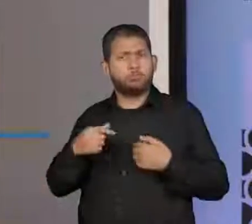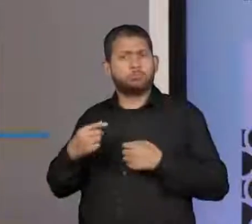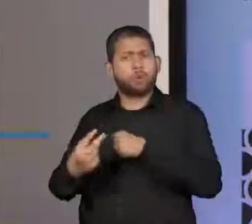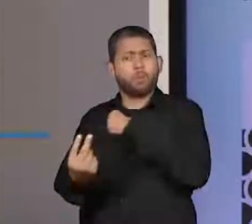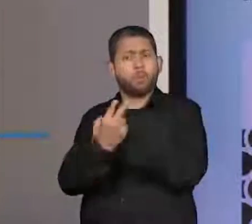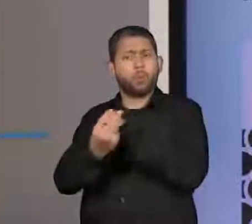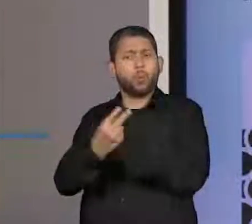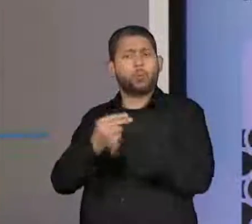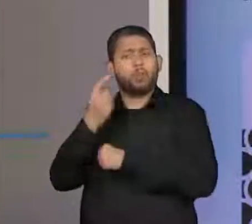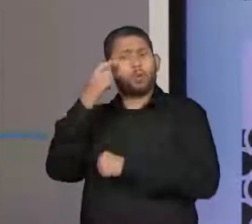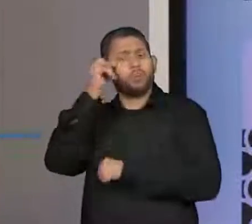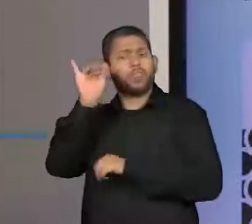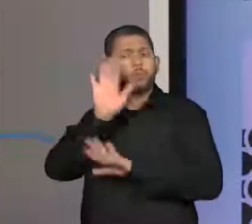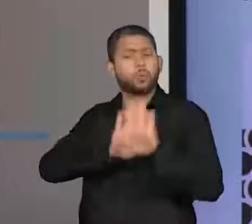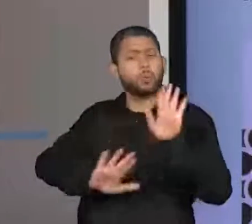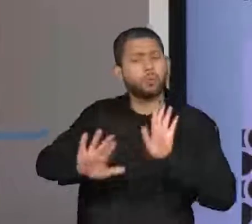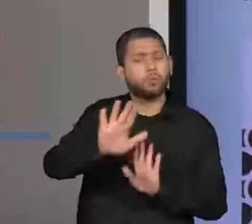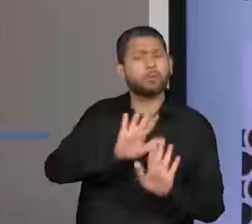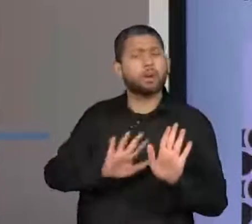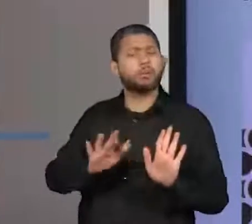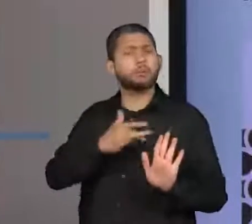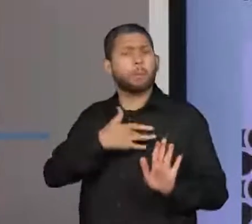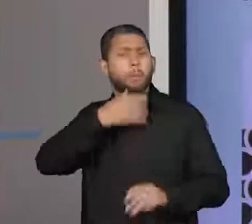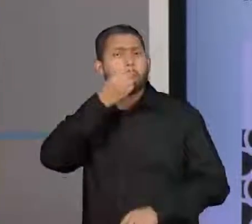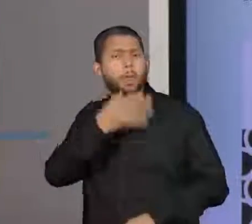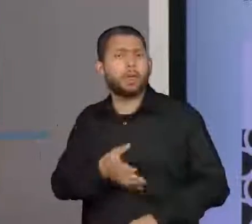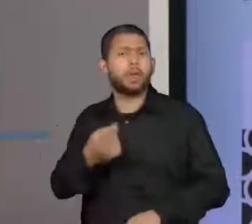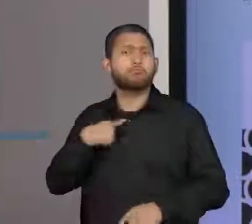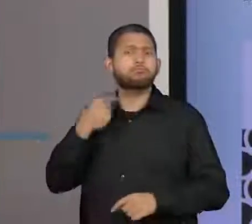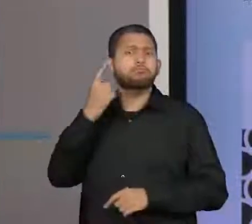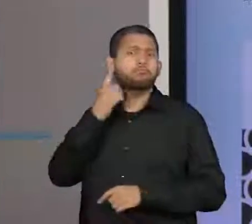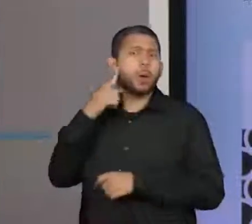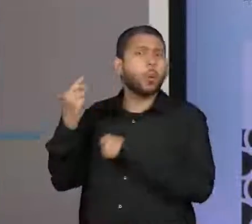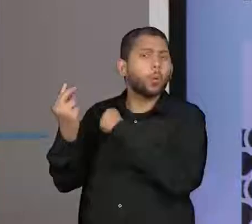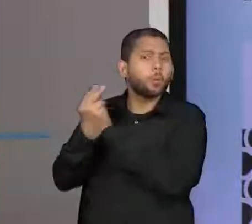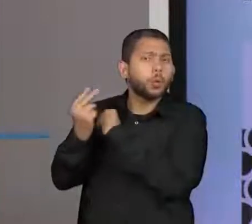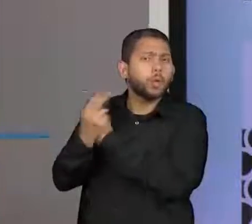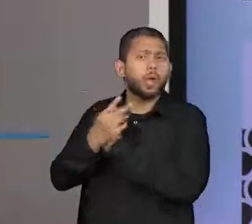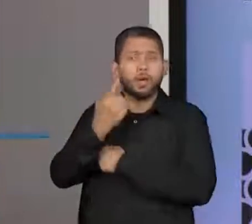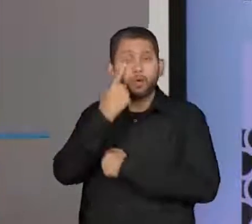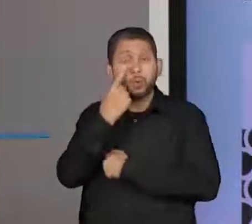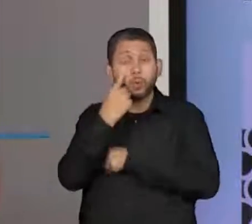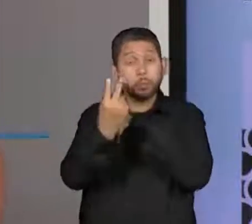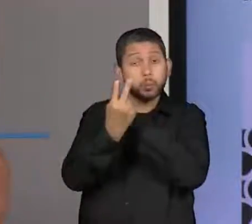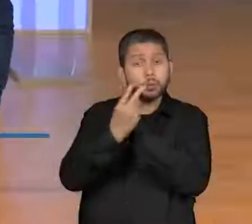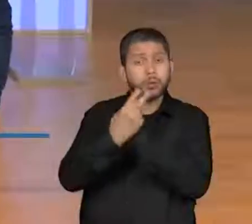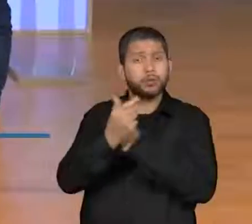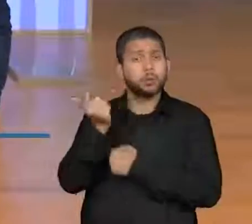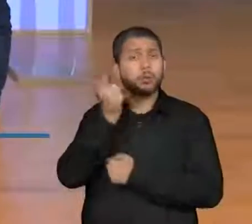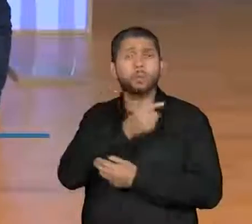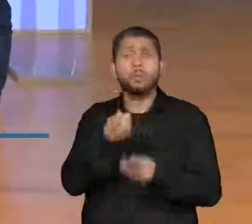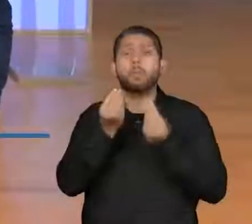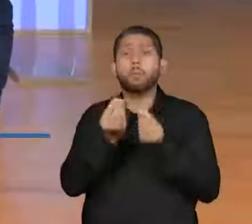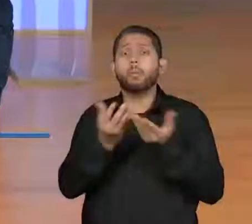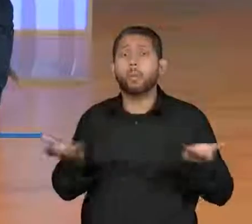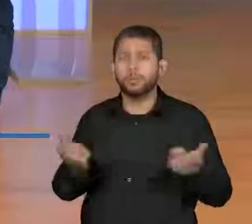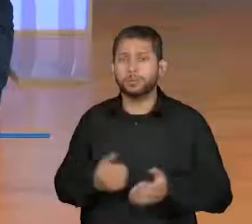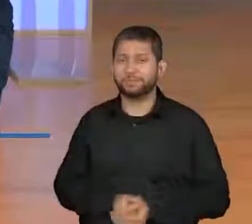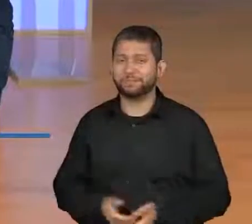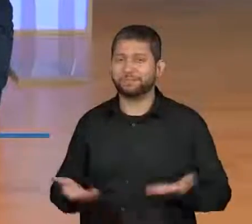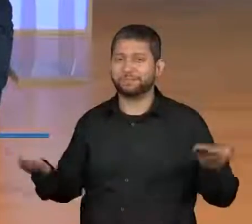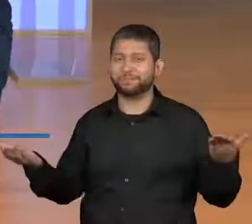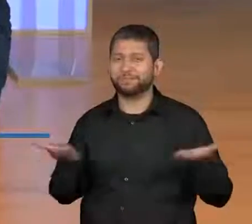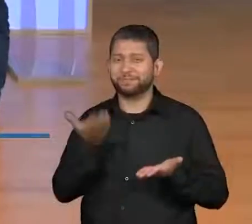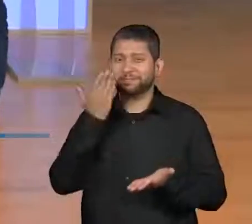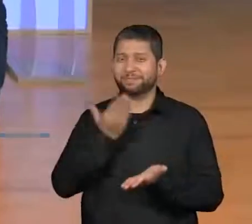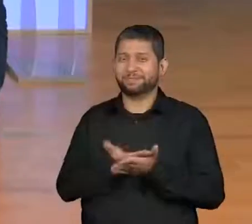precisamos ter para cuidar da nossa saúde auditiva e visual? Vamos conhecer então o que vamos aprender